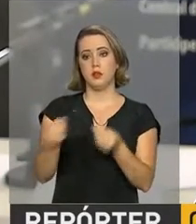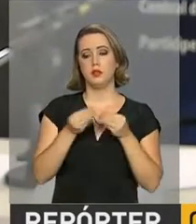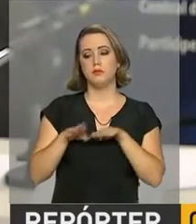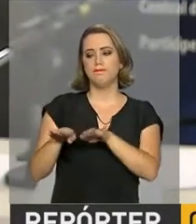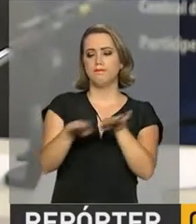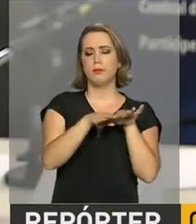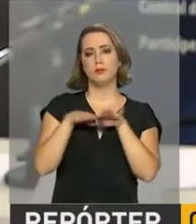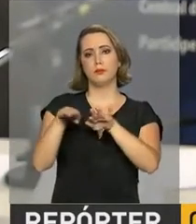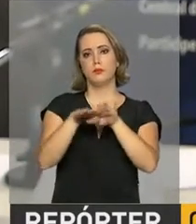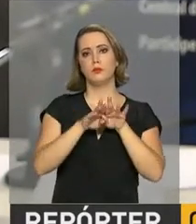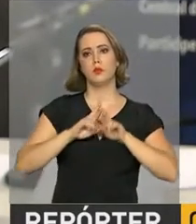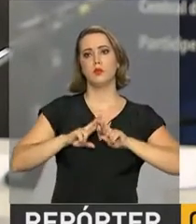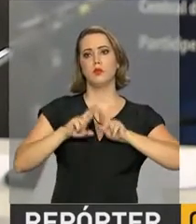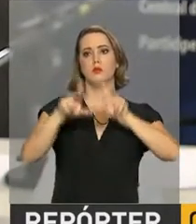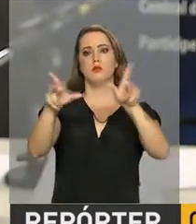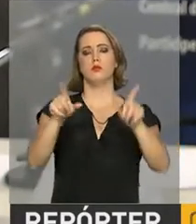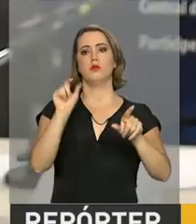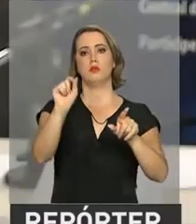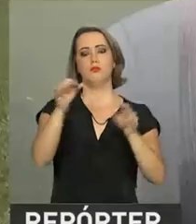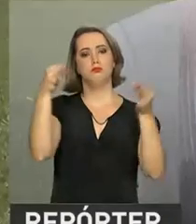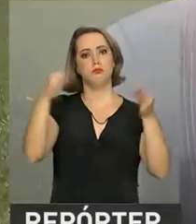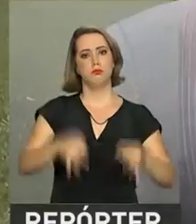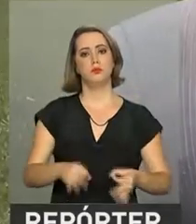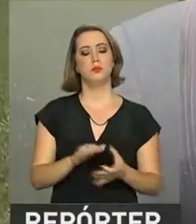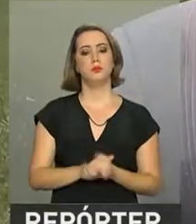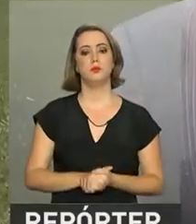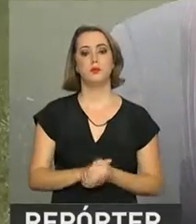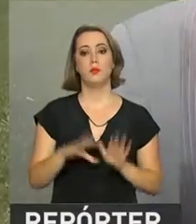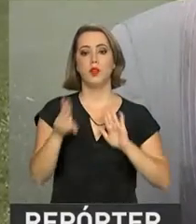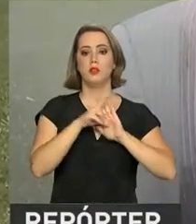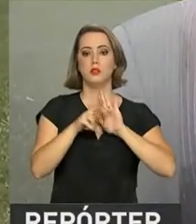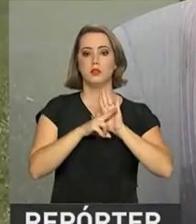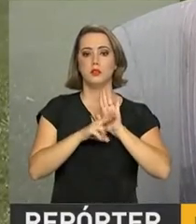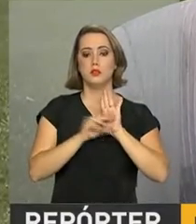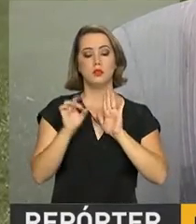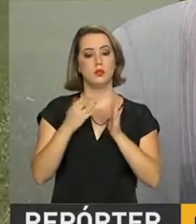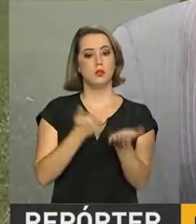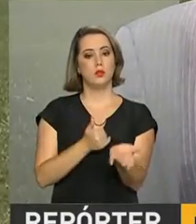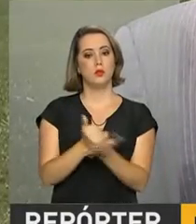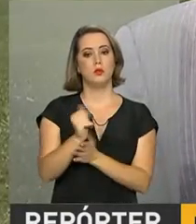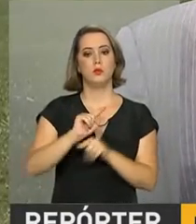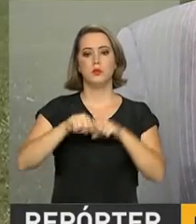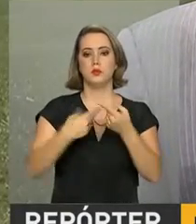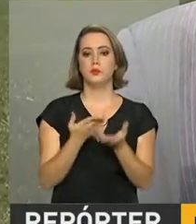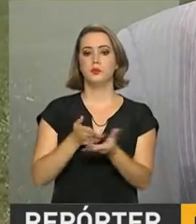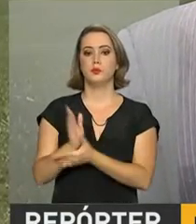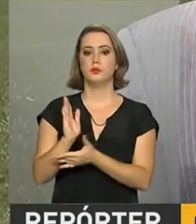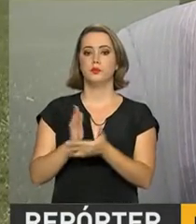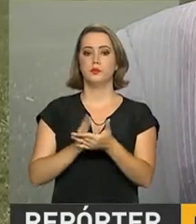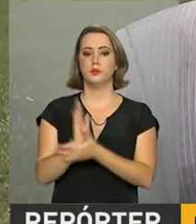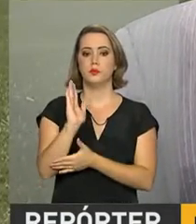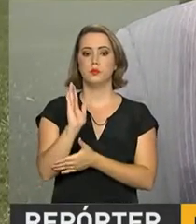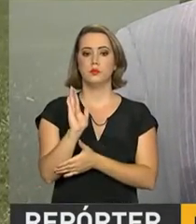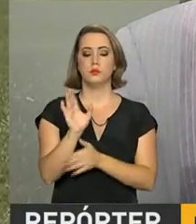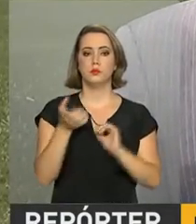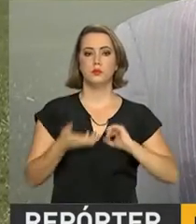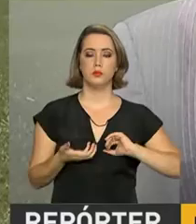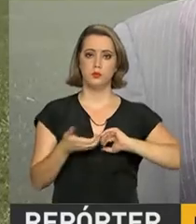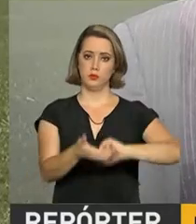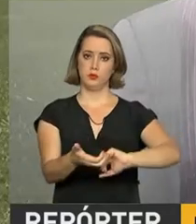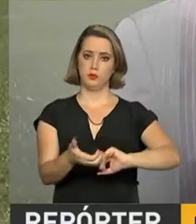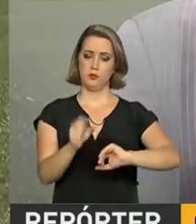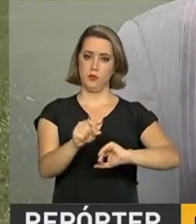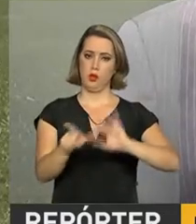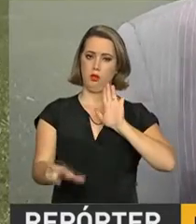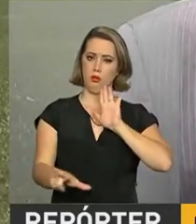diferenciadas buscar uma igualdade mais real as regras só entram em vigor depois da aprovação no congresso nacional e